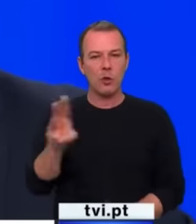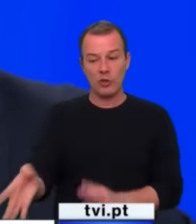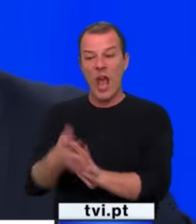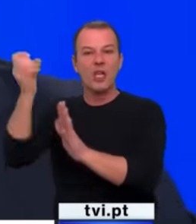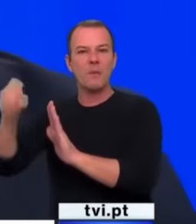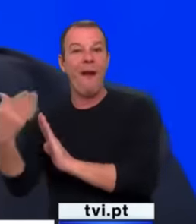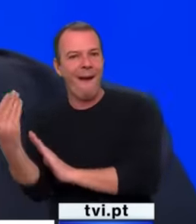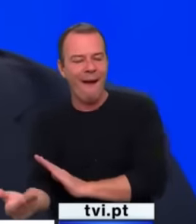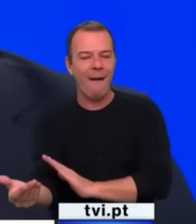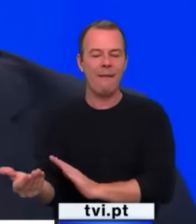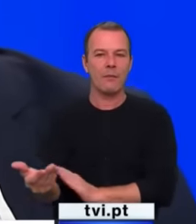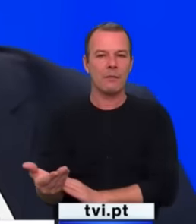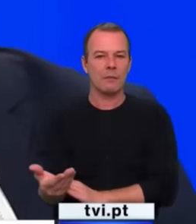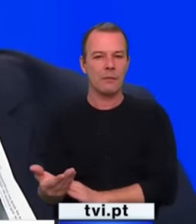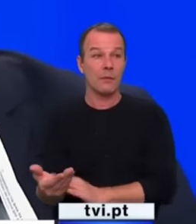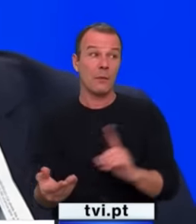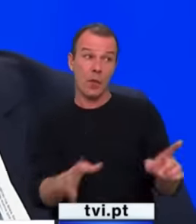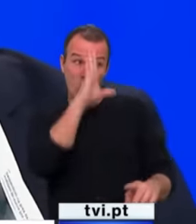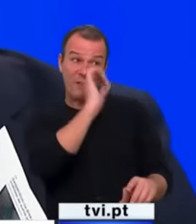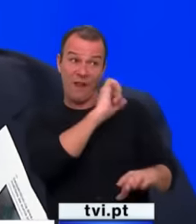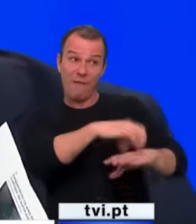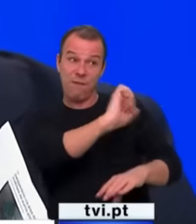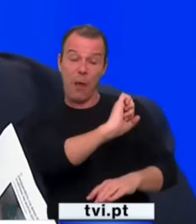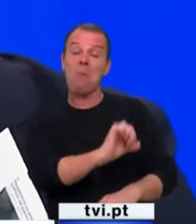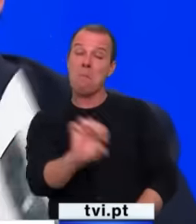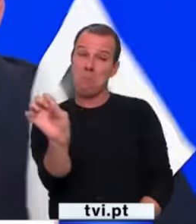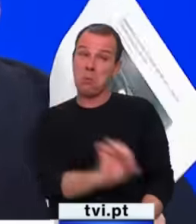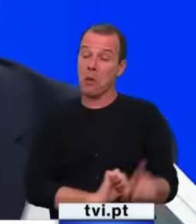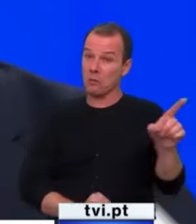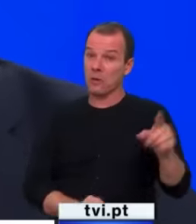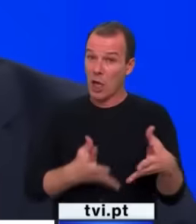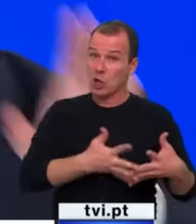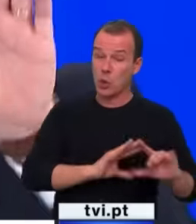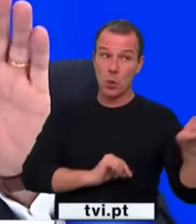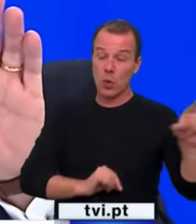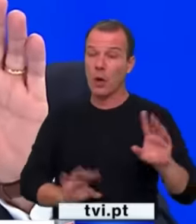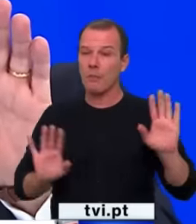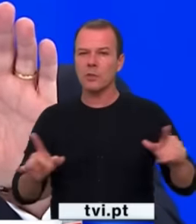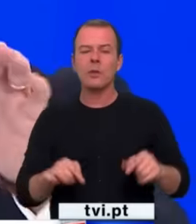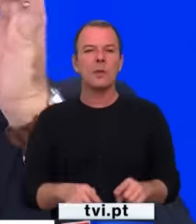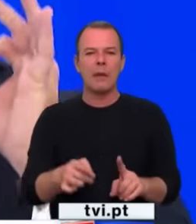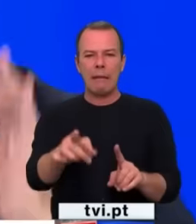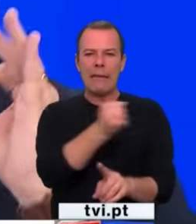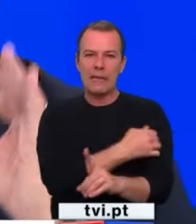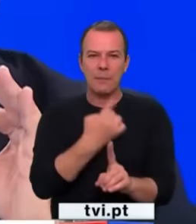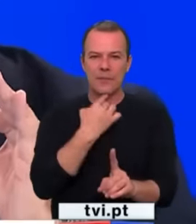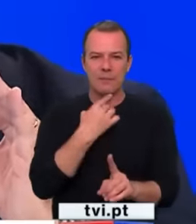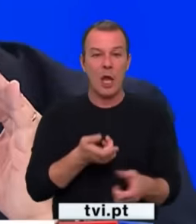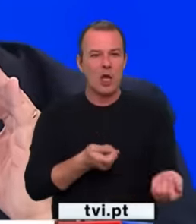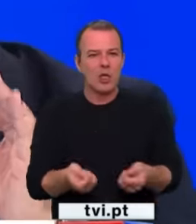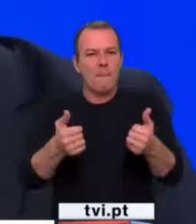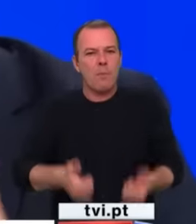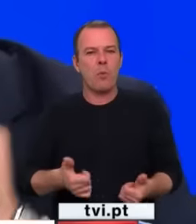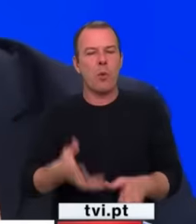Pedro Nuno Santos, e eu nem incluí aqui o seu, que deve ser muito maior, que era o das infraestruturas. Acredito nisto e eu acho que em casa nos percebem. Uma boa gestão deste